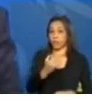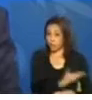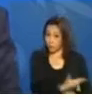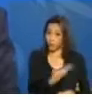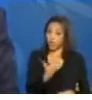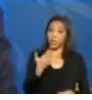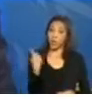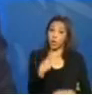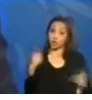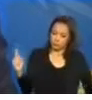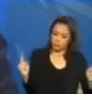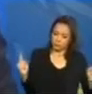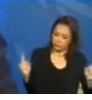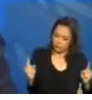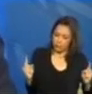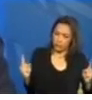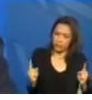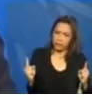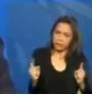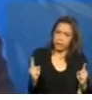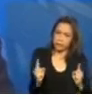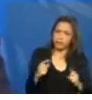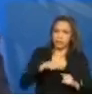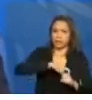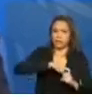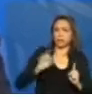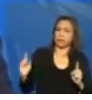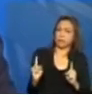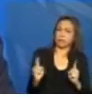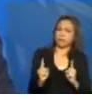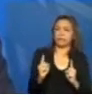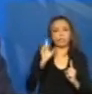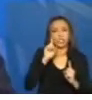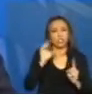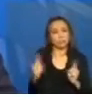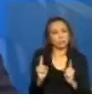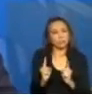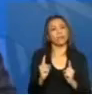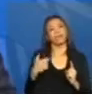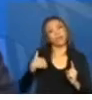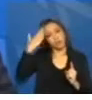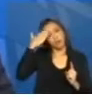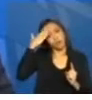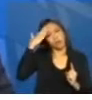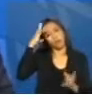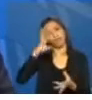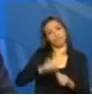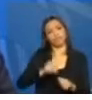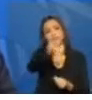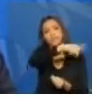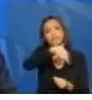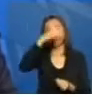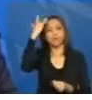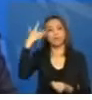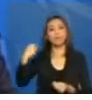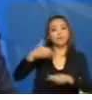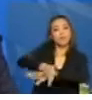esse prazo exatamente pela compreensão que temos de que as pessoas precisam